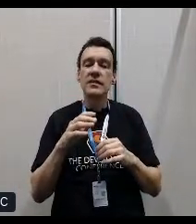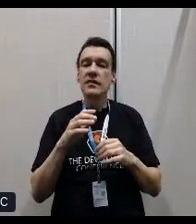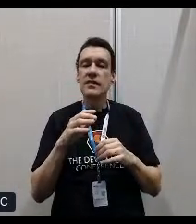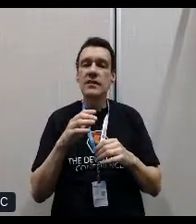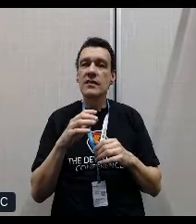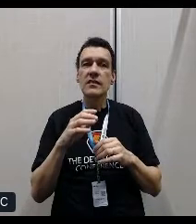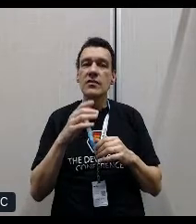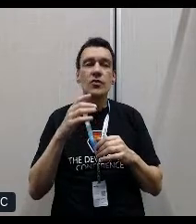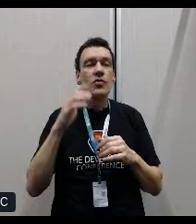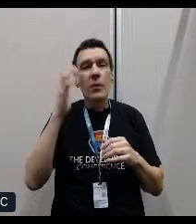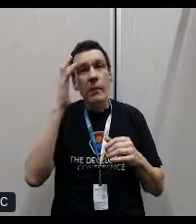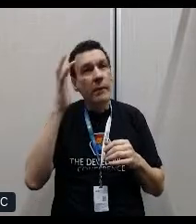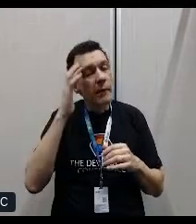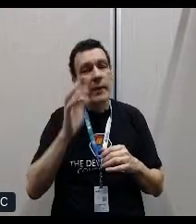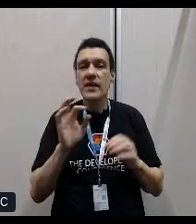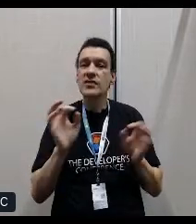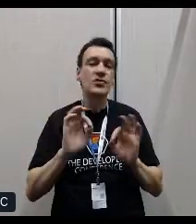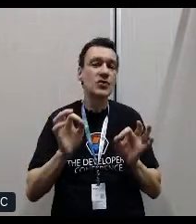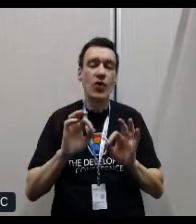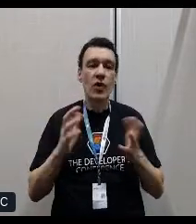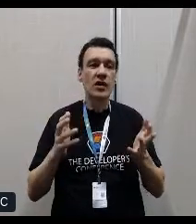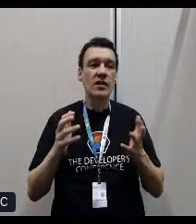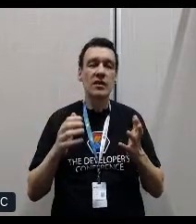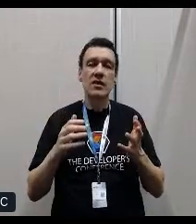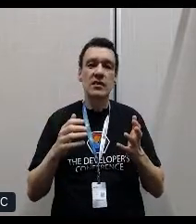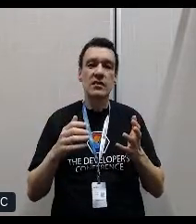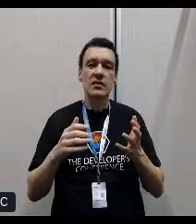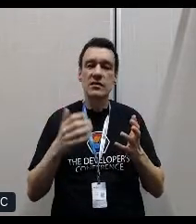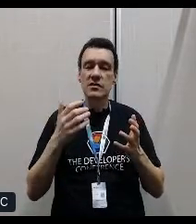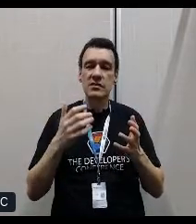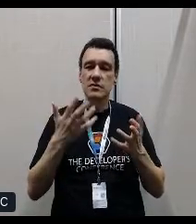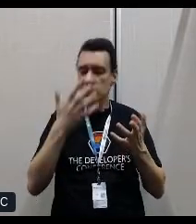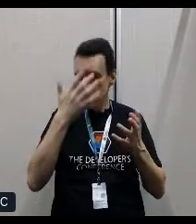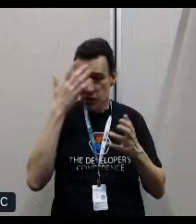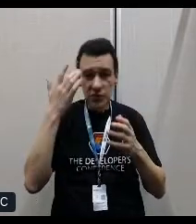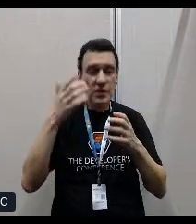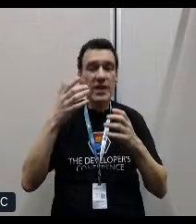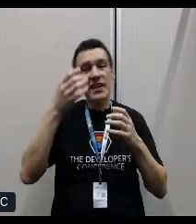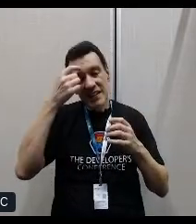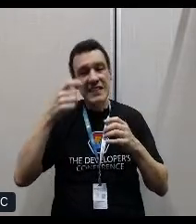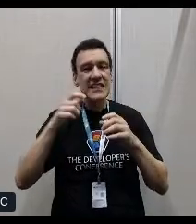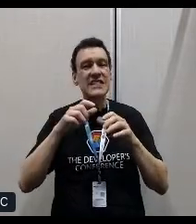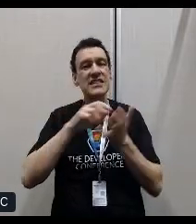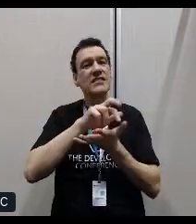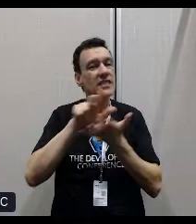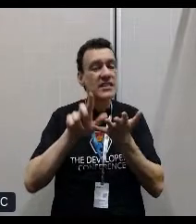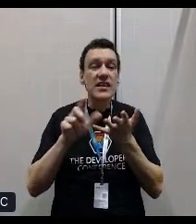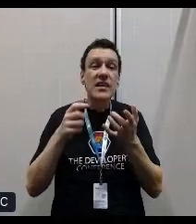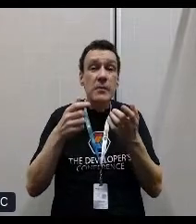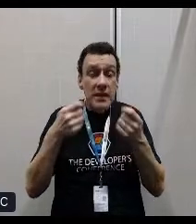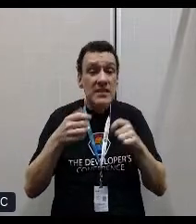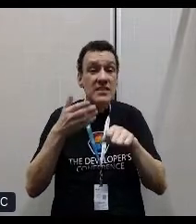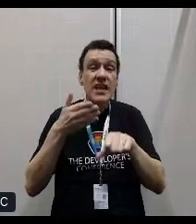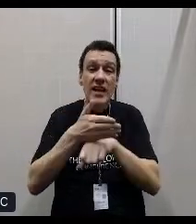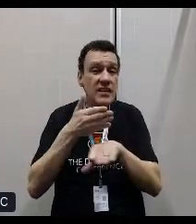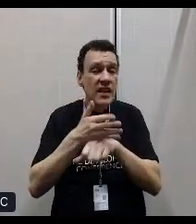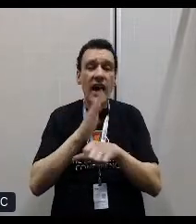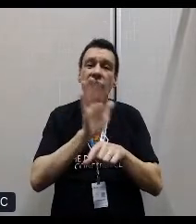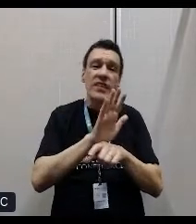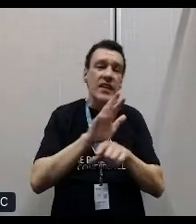de uso que pessoas diversas poderiam ter ao querer acessar esse conteúdo, os vídeos da Beyoncé, o que fosse,